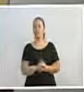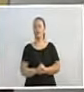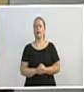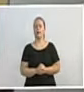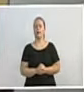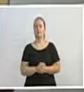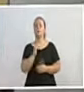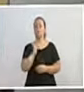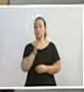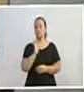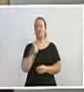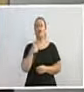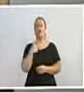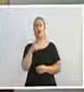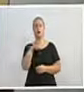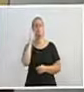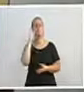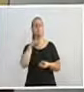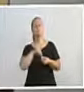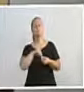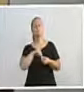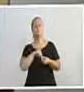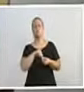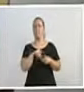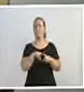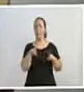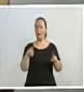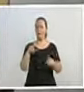vereador na legislação passada, que esses loteamentos que tem